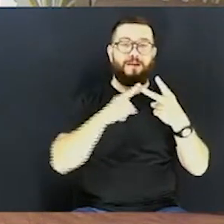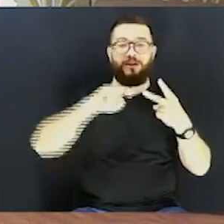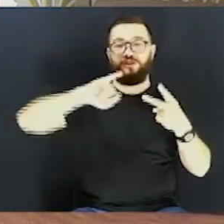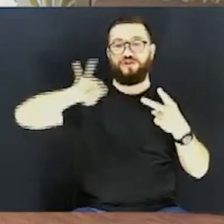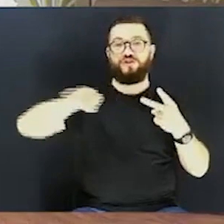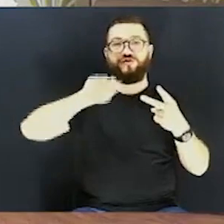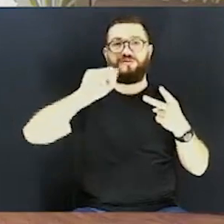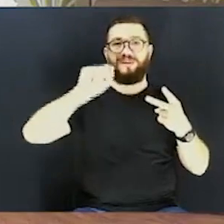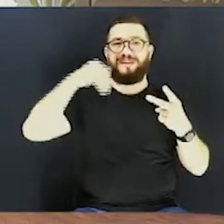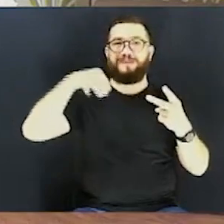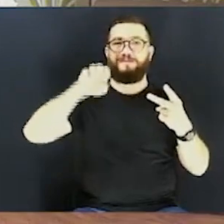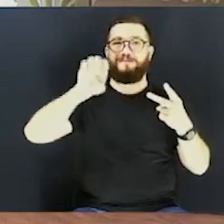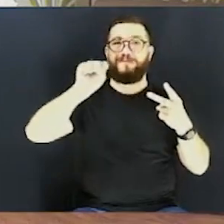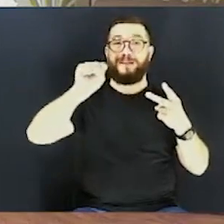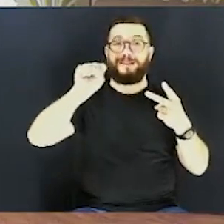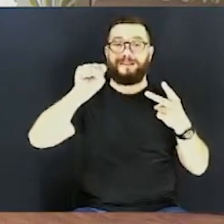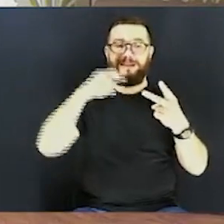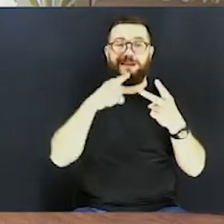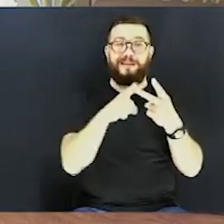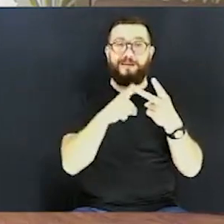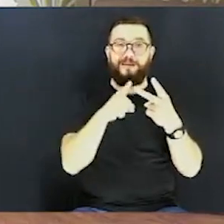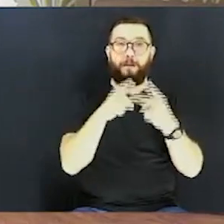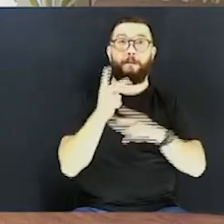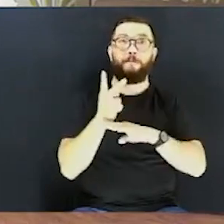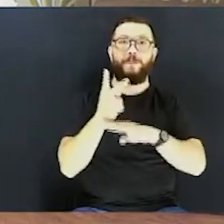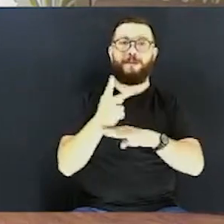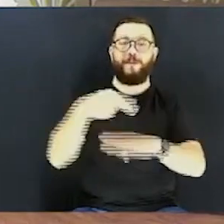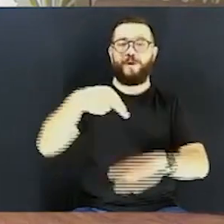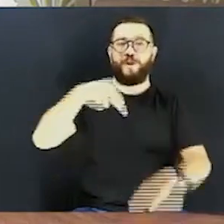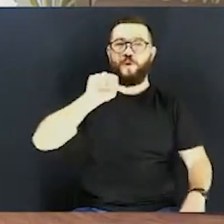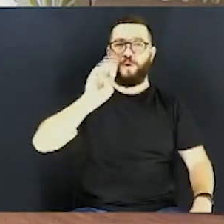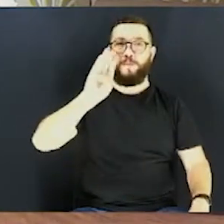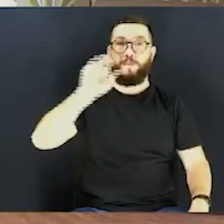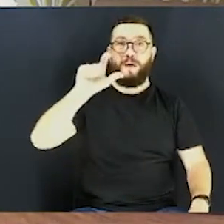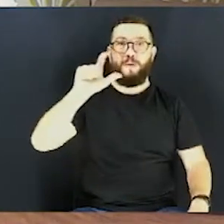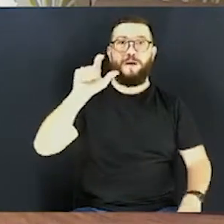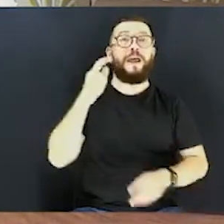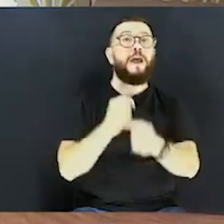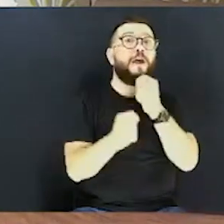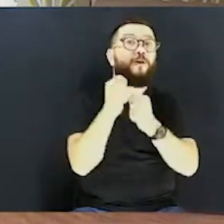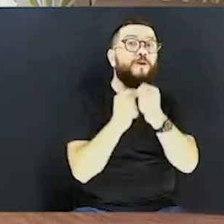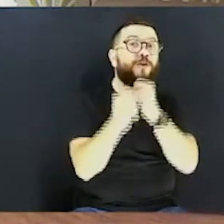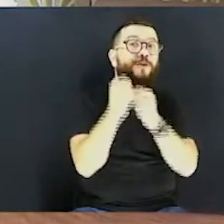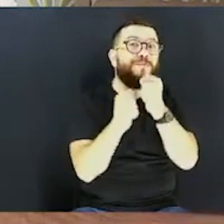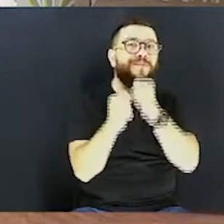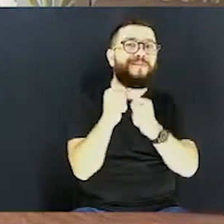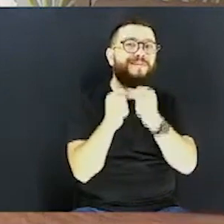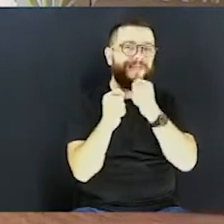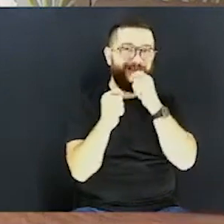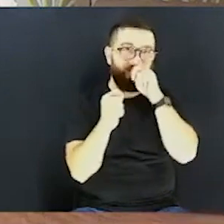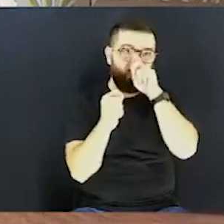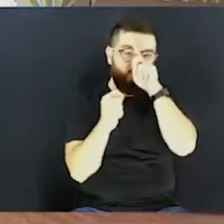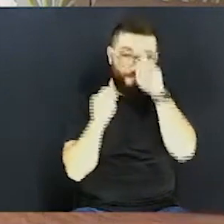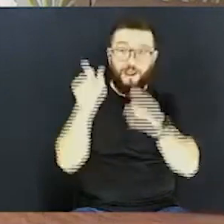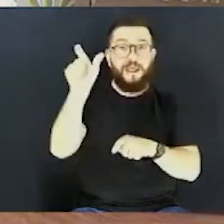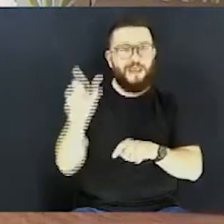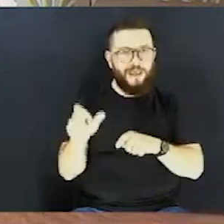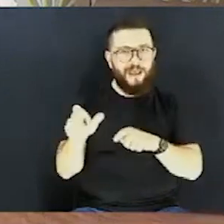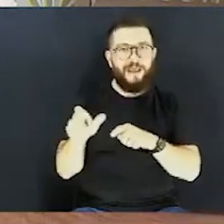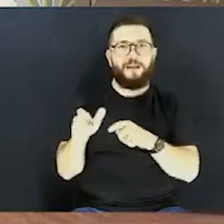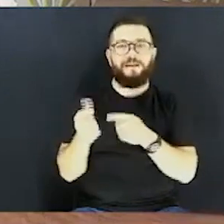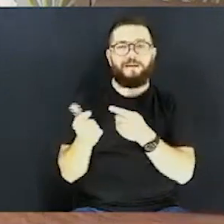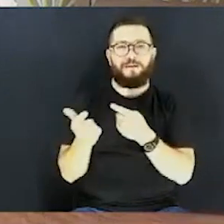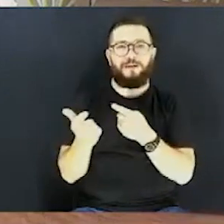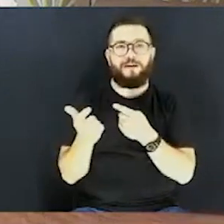ele foi Nobel de Economia. E a tese que ele desenvolveu é que a cada dólar investido na